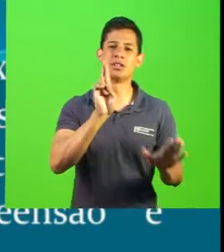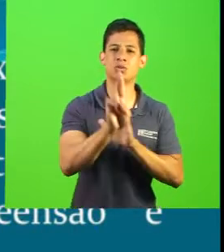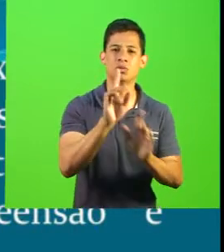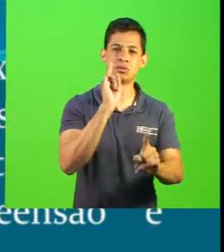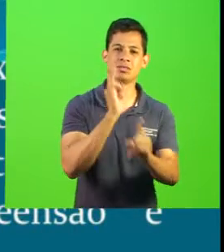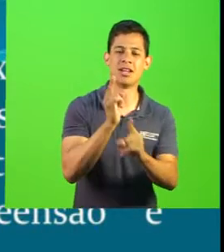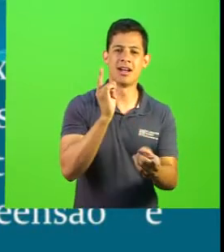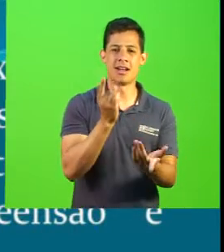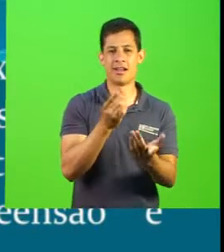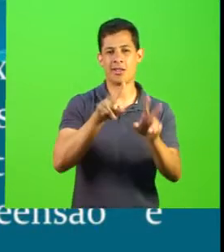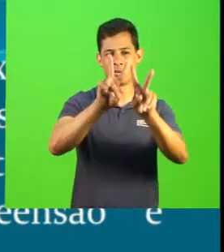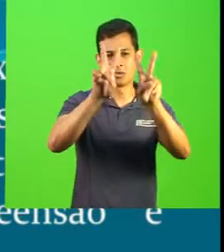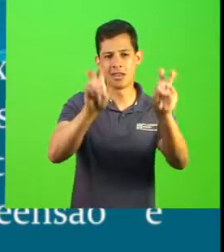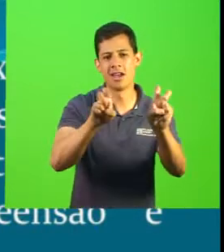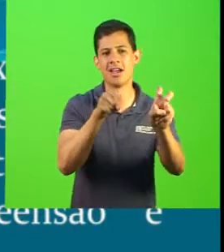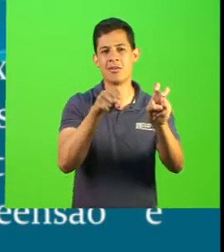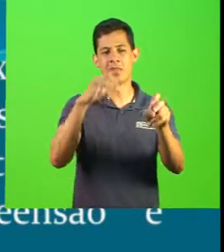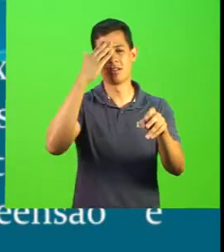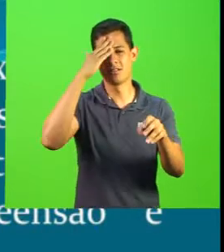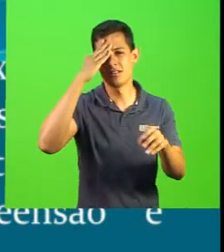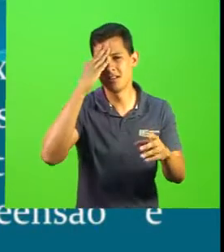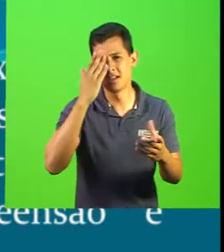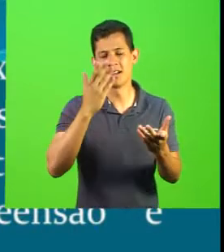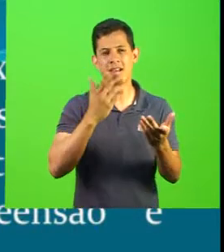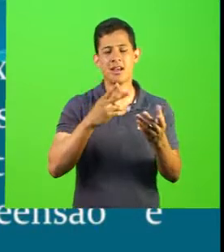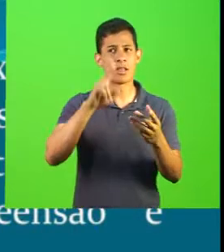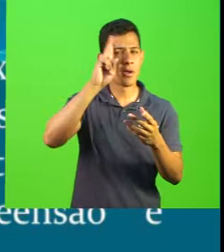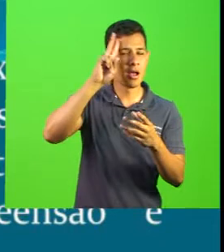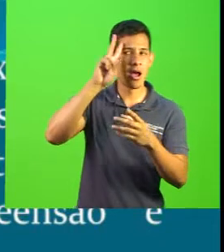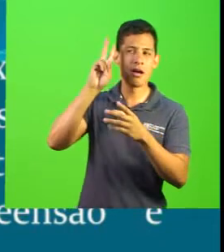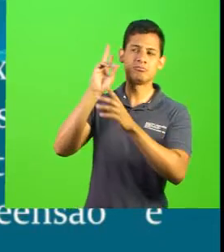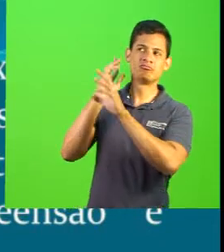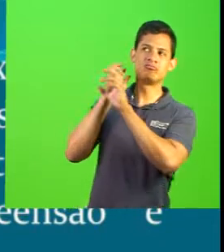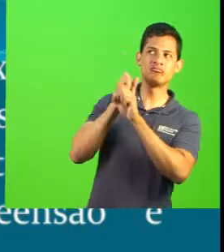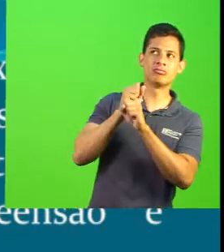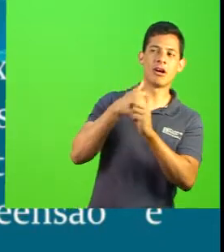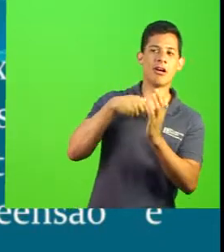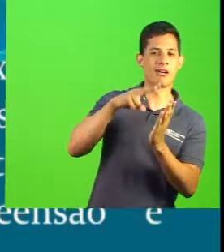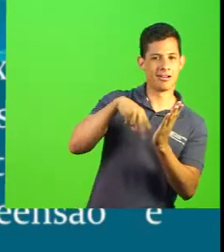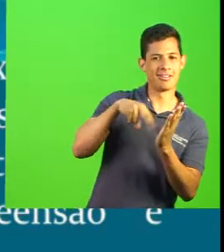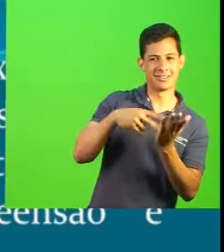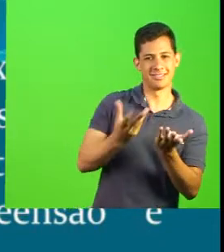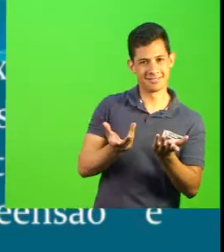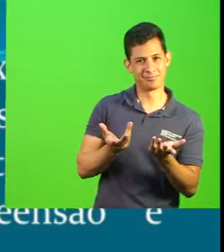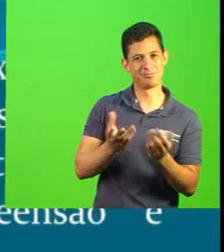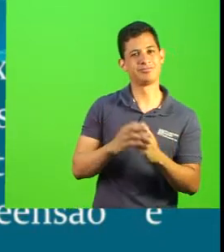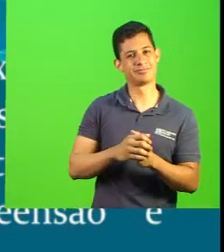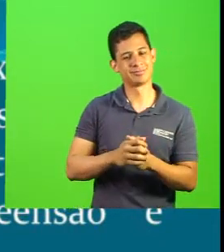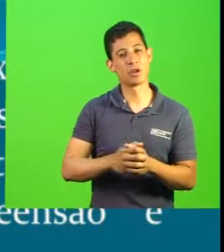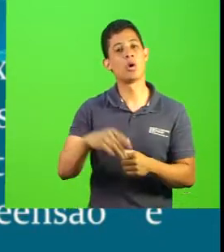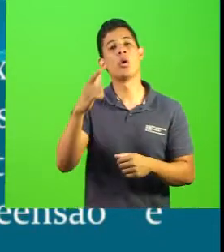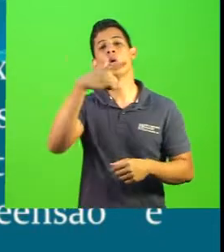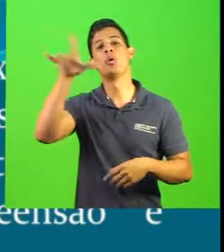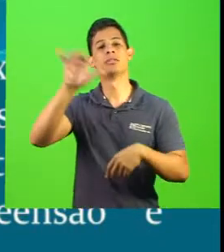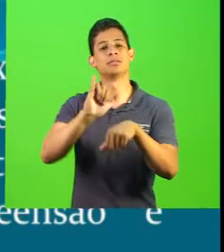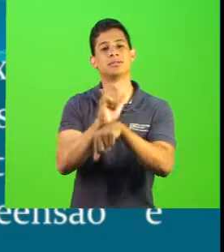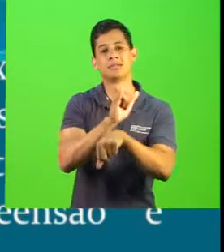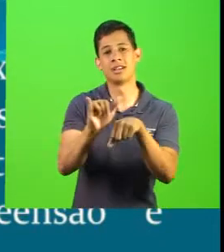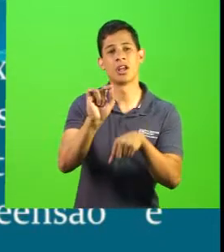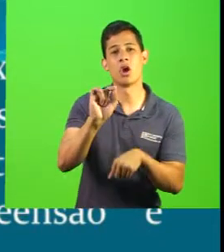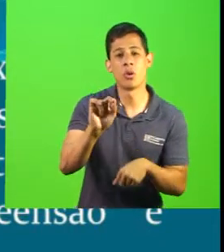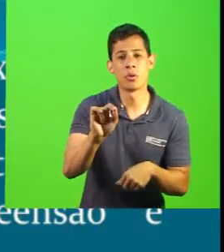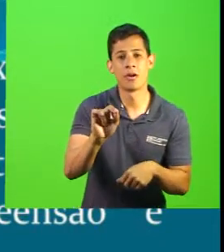os resultados do texto, resolução e tema, também na compreensão e recordação do conteúdo lido.